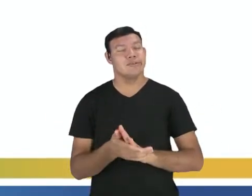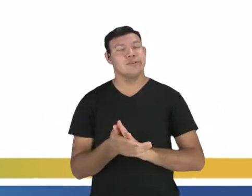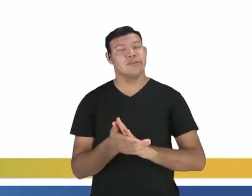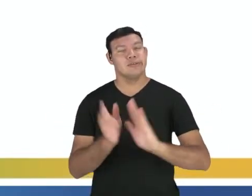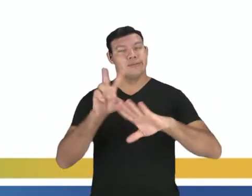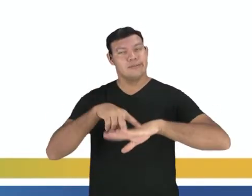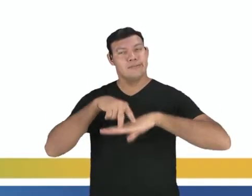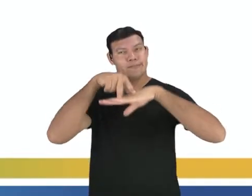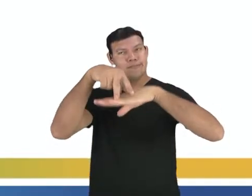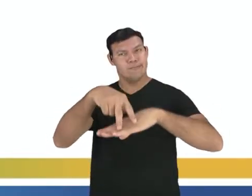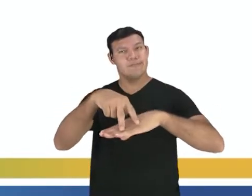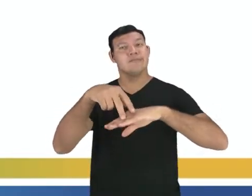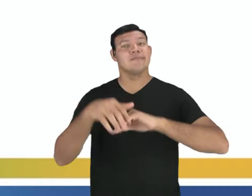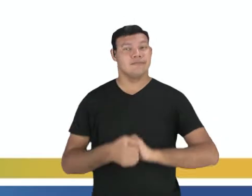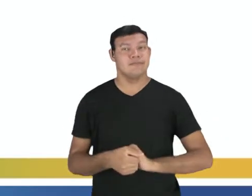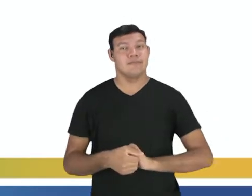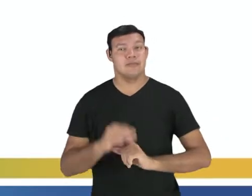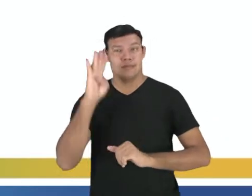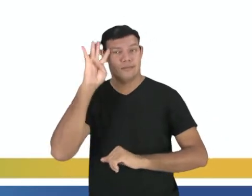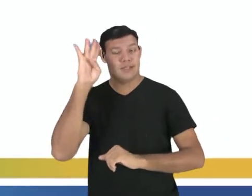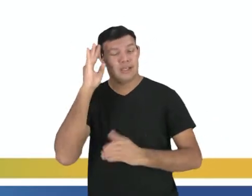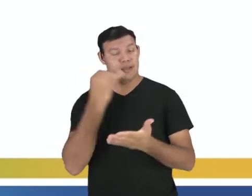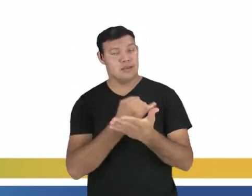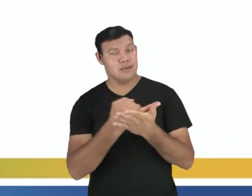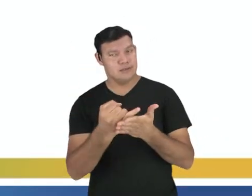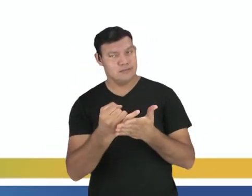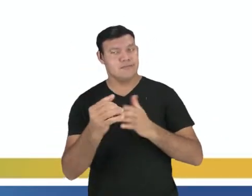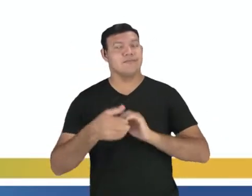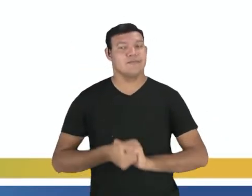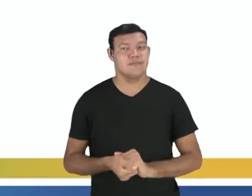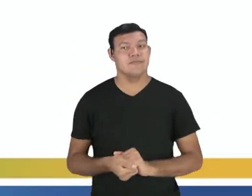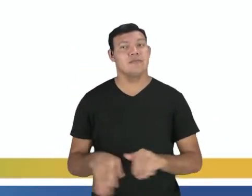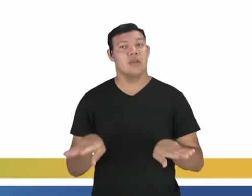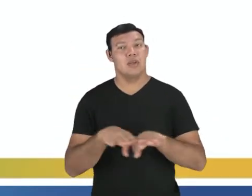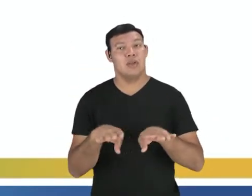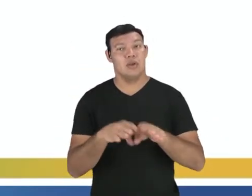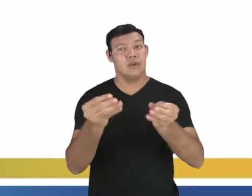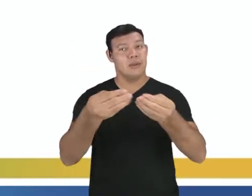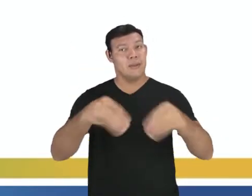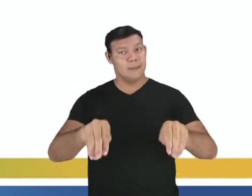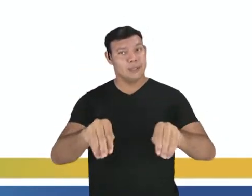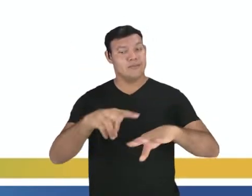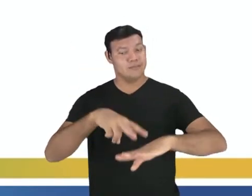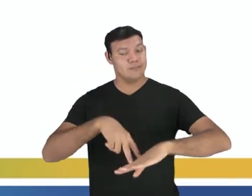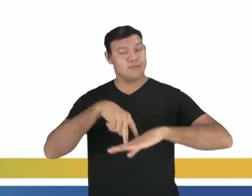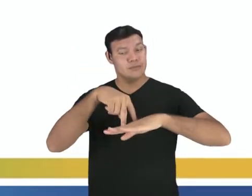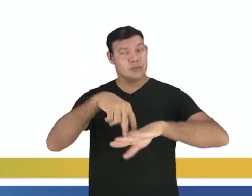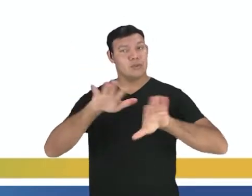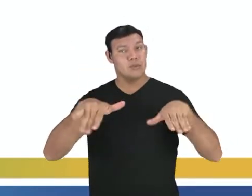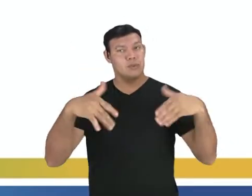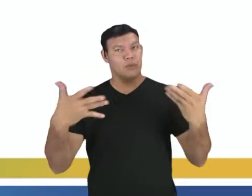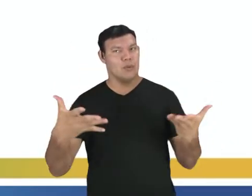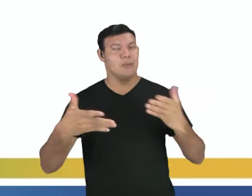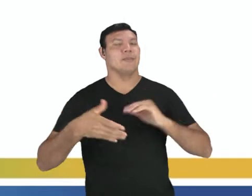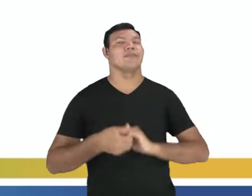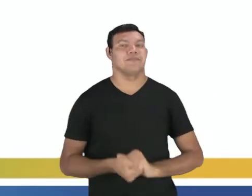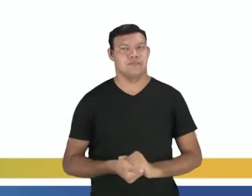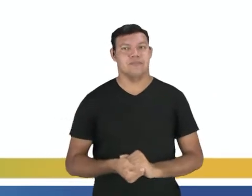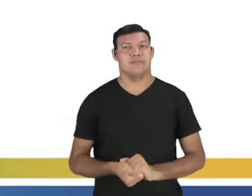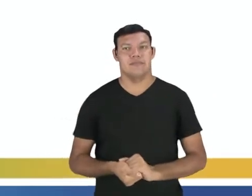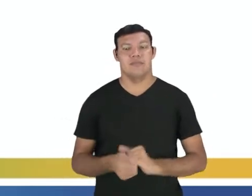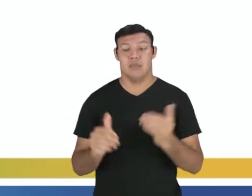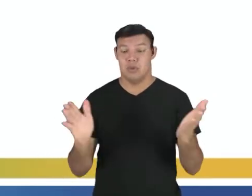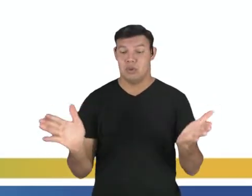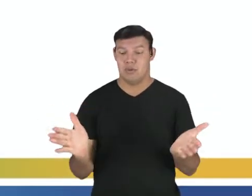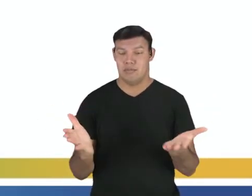a defender a tese exposta na introdução e as consequências desse posicionamento. Geralmente, as